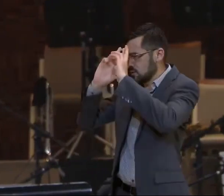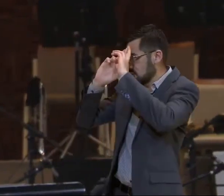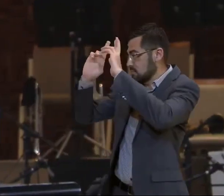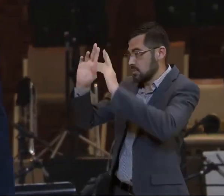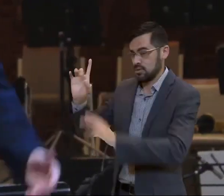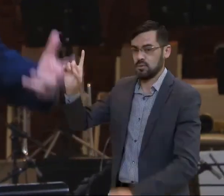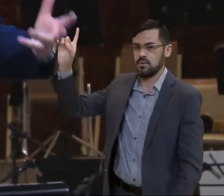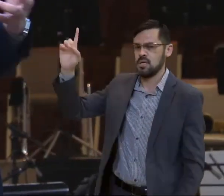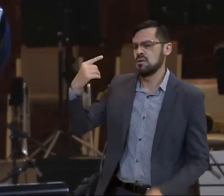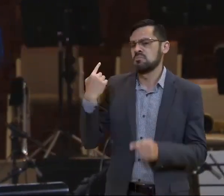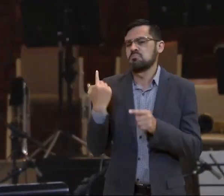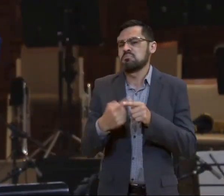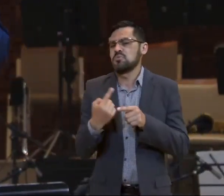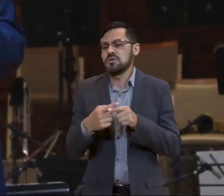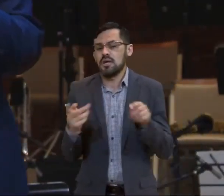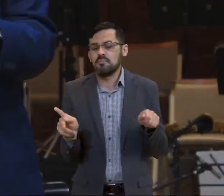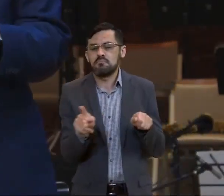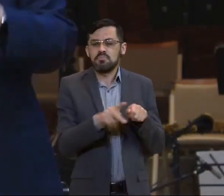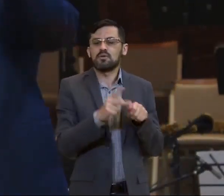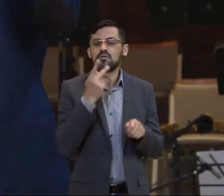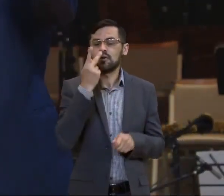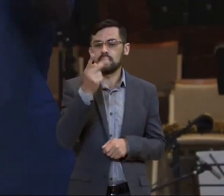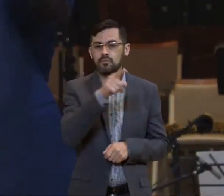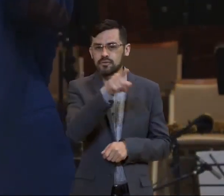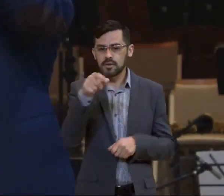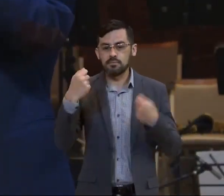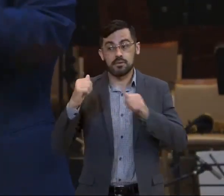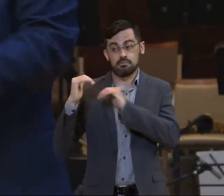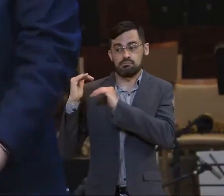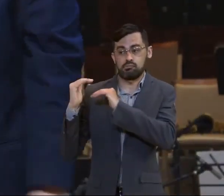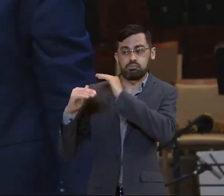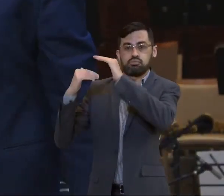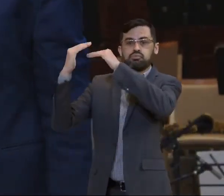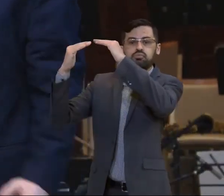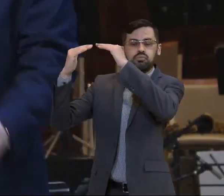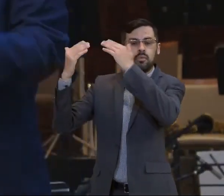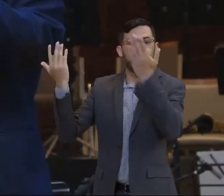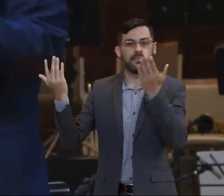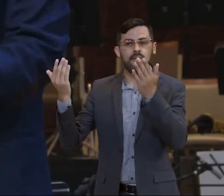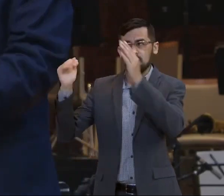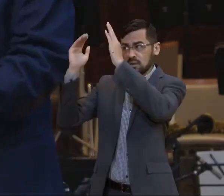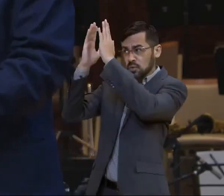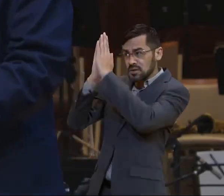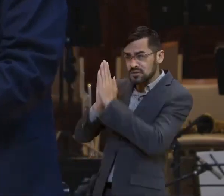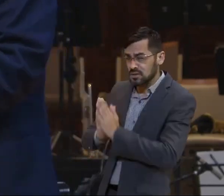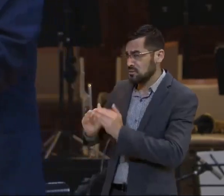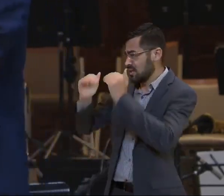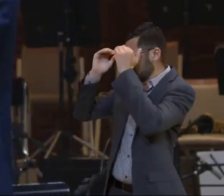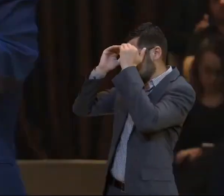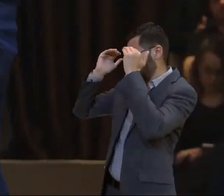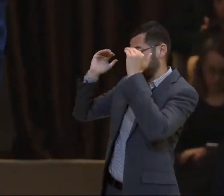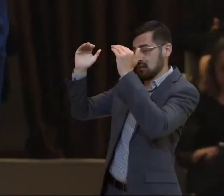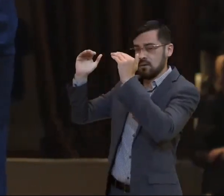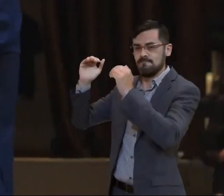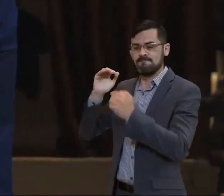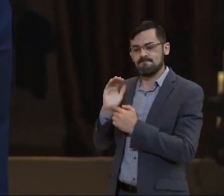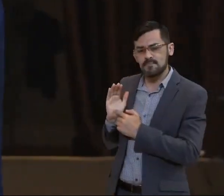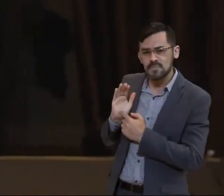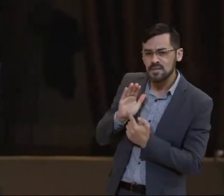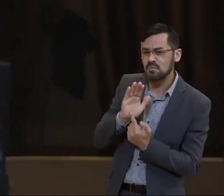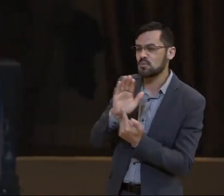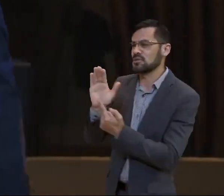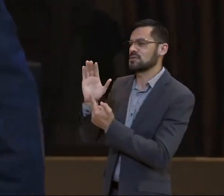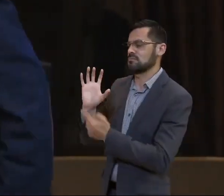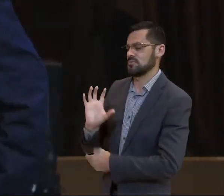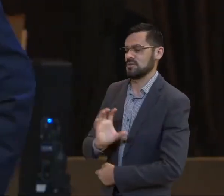Deus. Por que será que Pedro disse, olha, você precisa crescer nessa devoção a Deus, nessa expressão